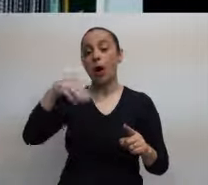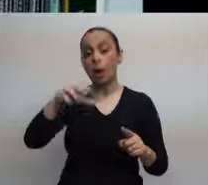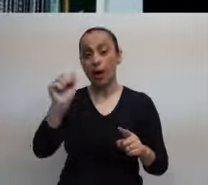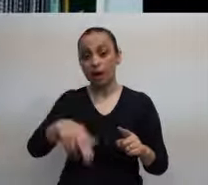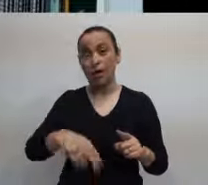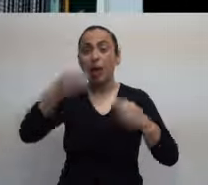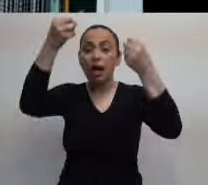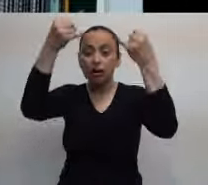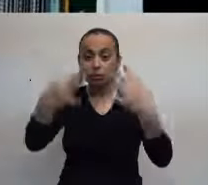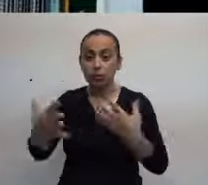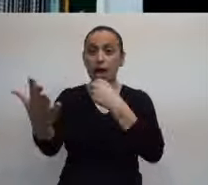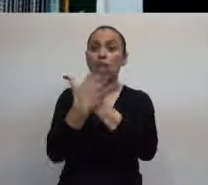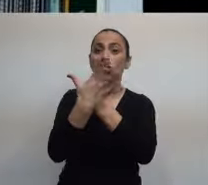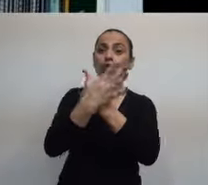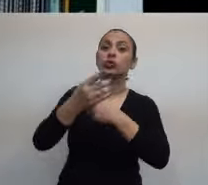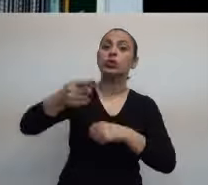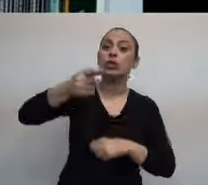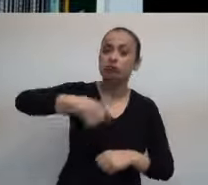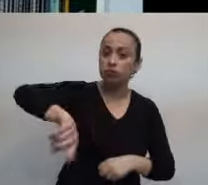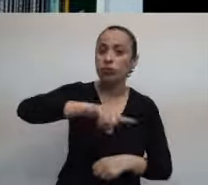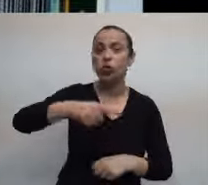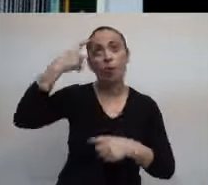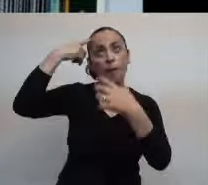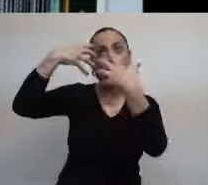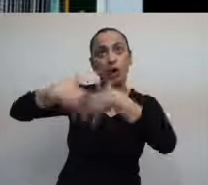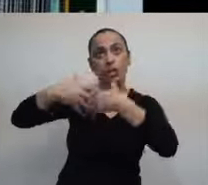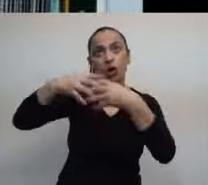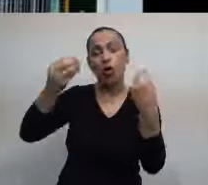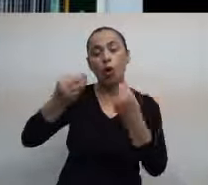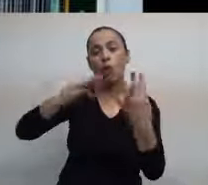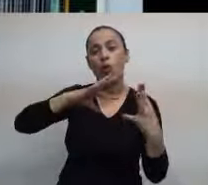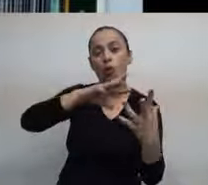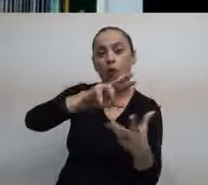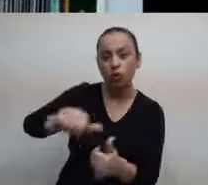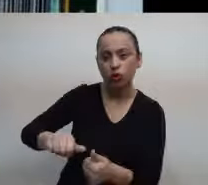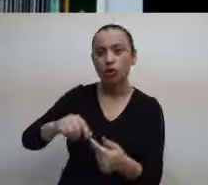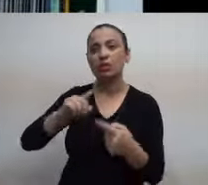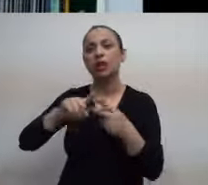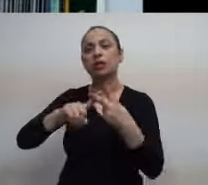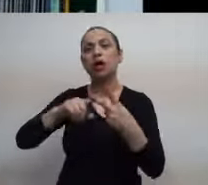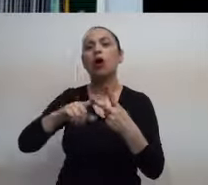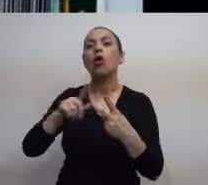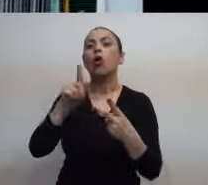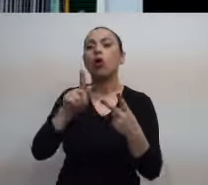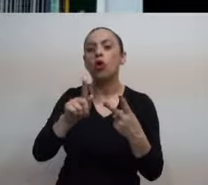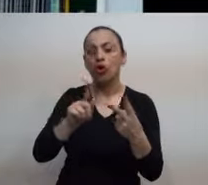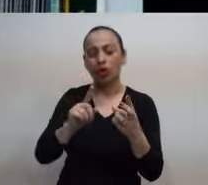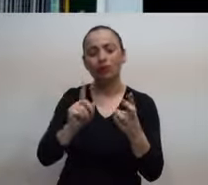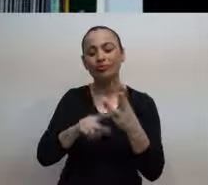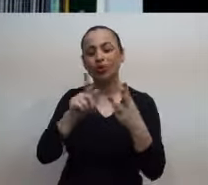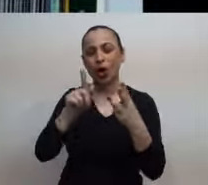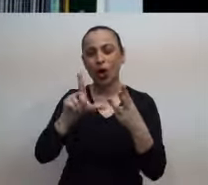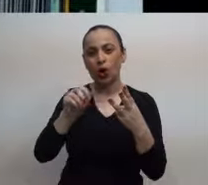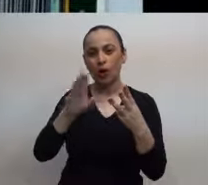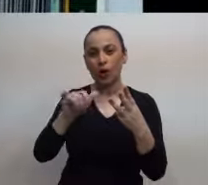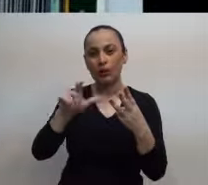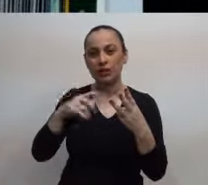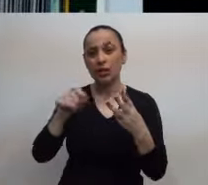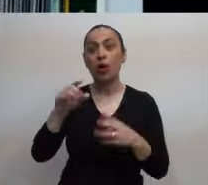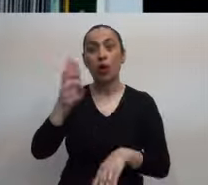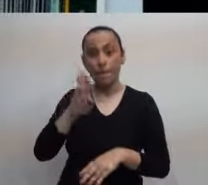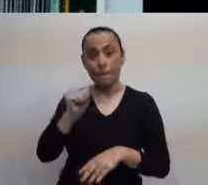nos ajudar nesse pensamento de mundialização, de globalização. Para